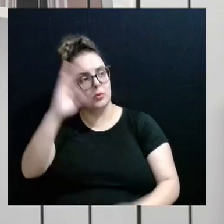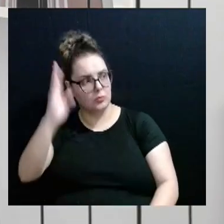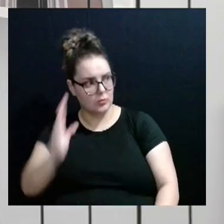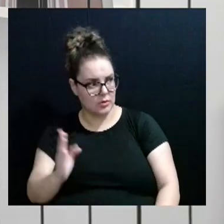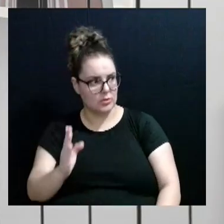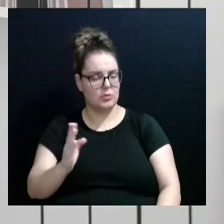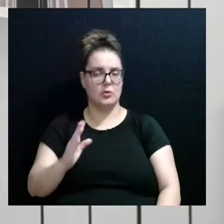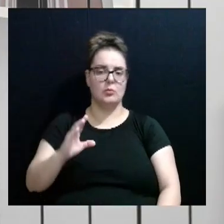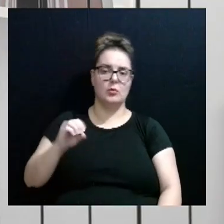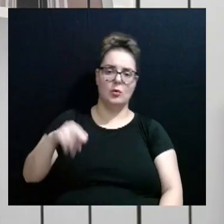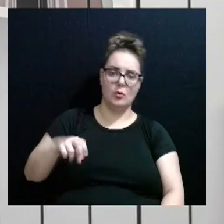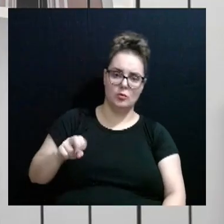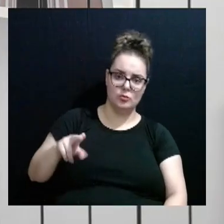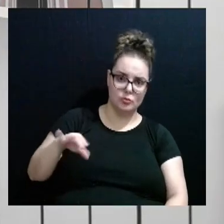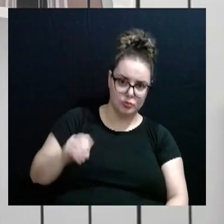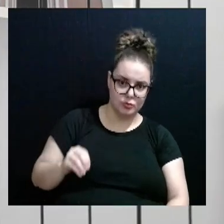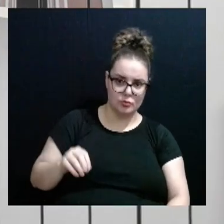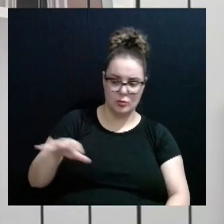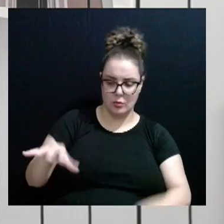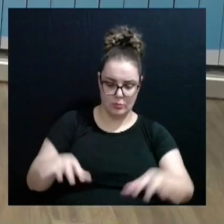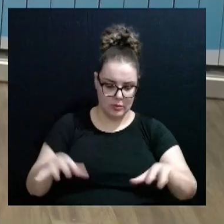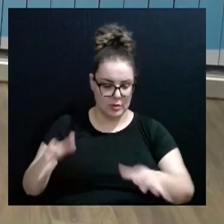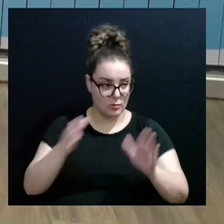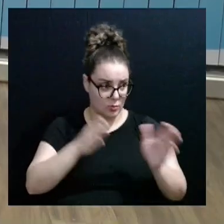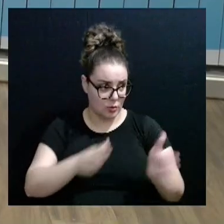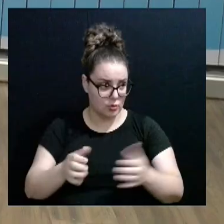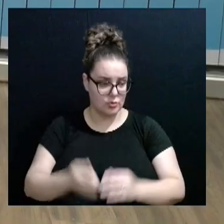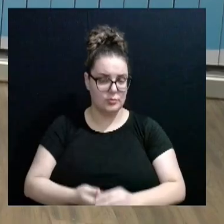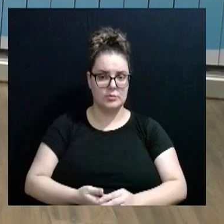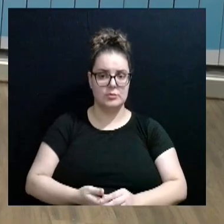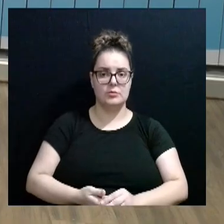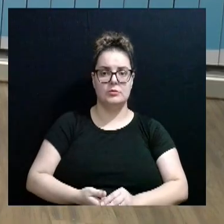consumo e para os setores produtivos?